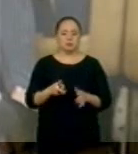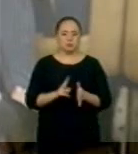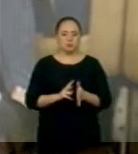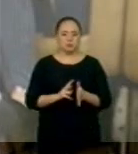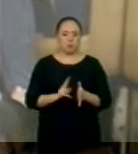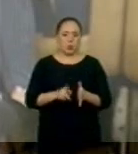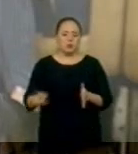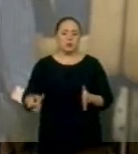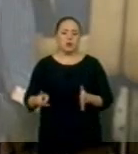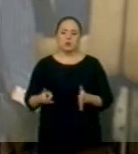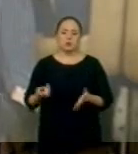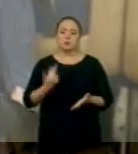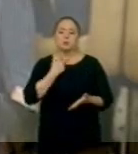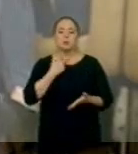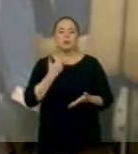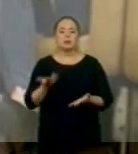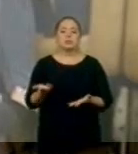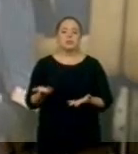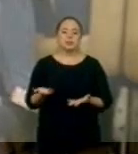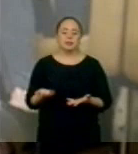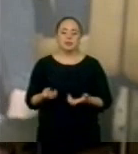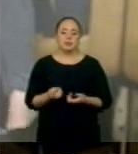se podendo